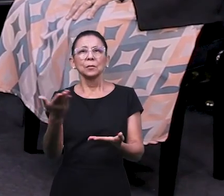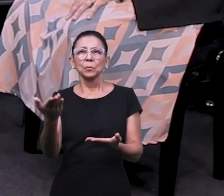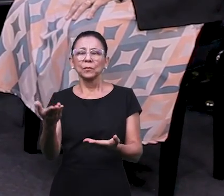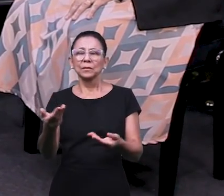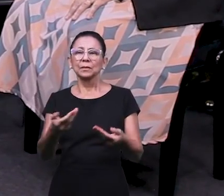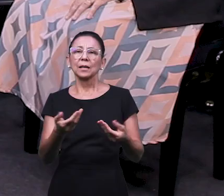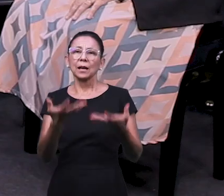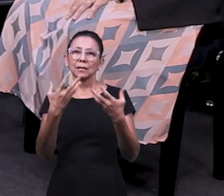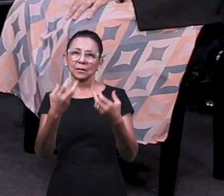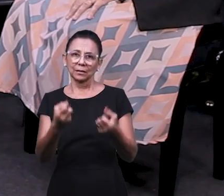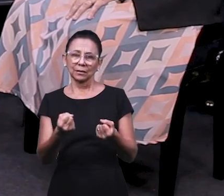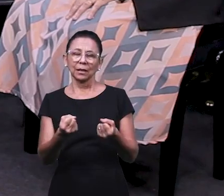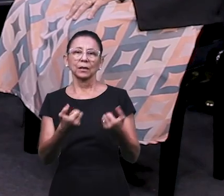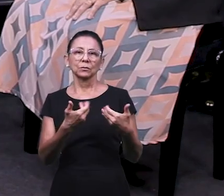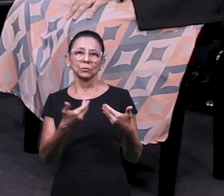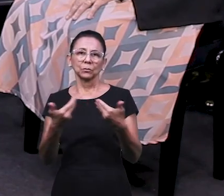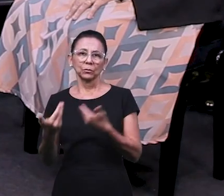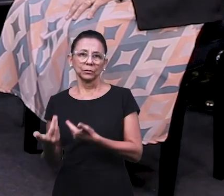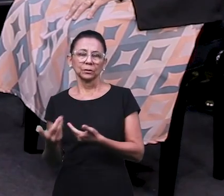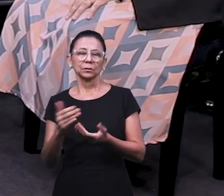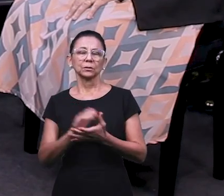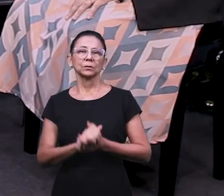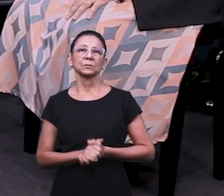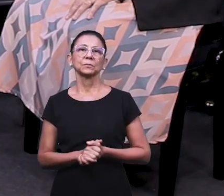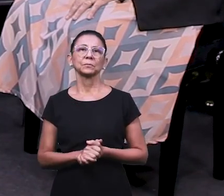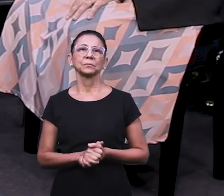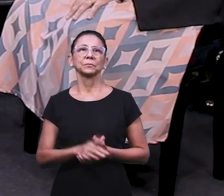essa oportunidade de estar com vocês aqui.